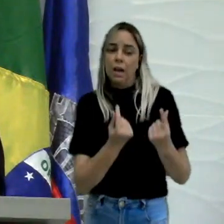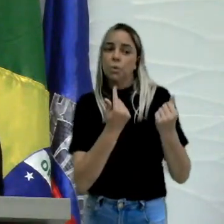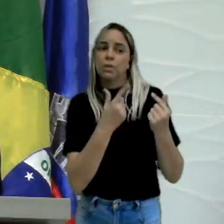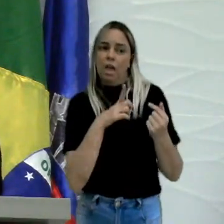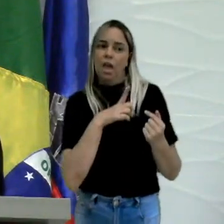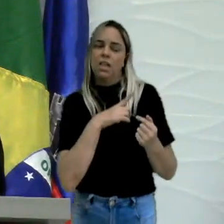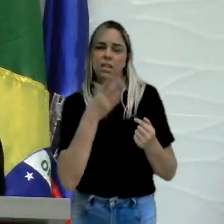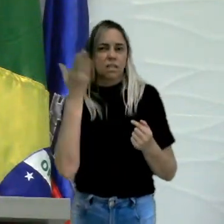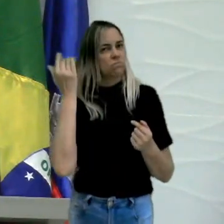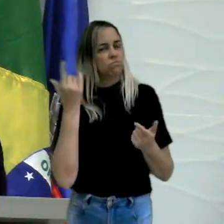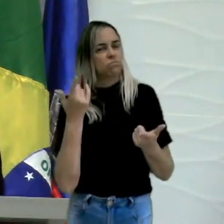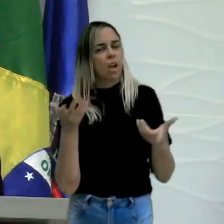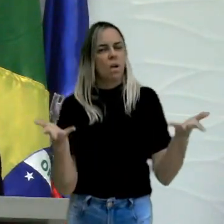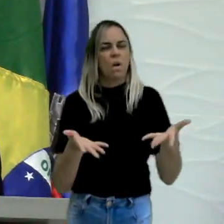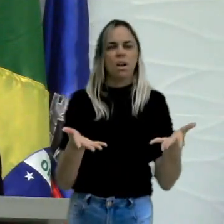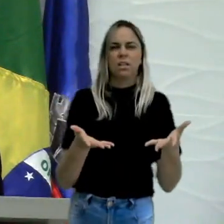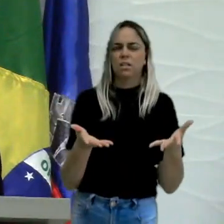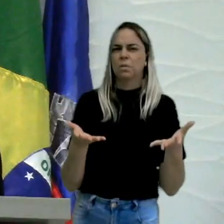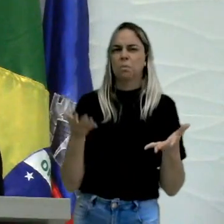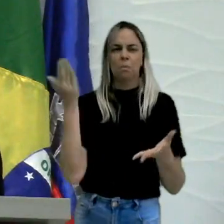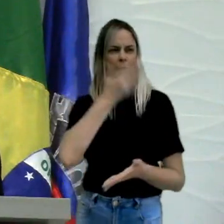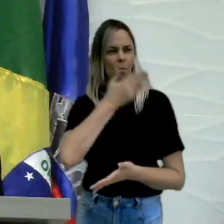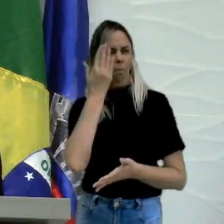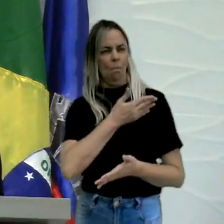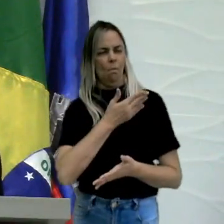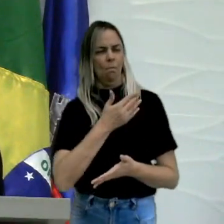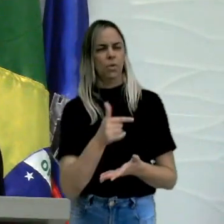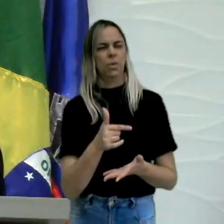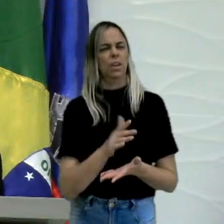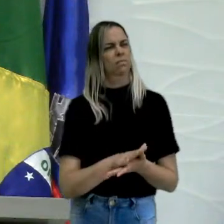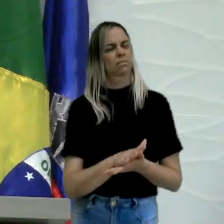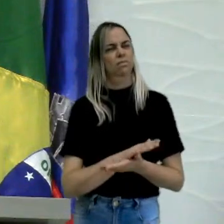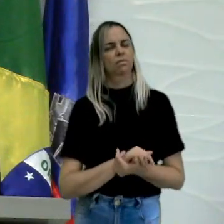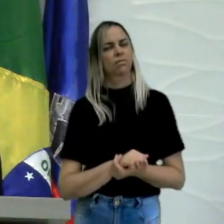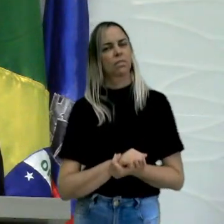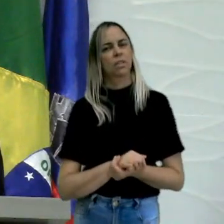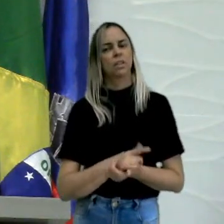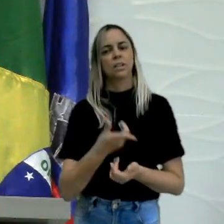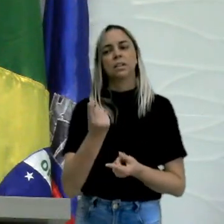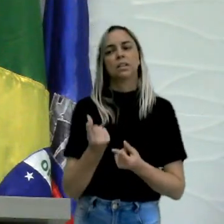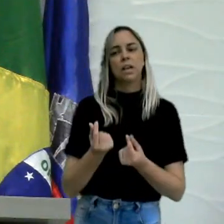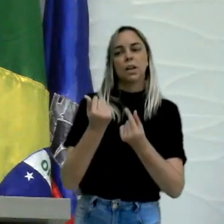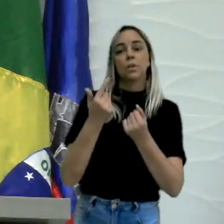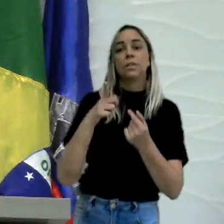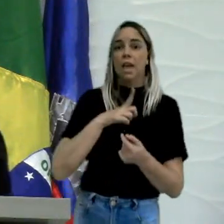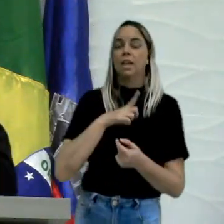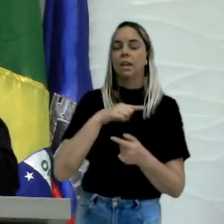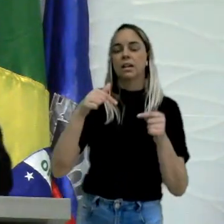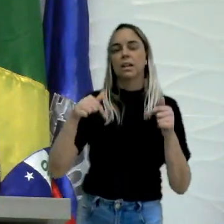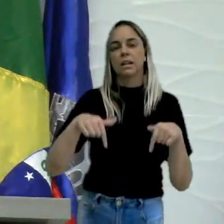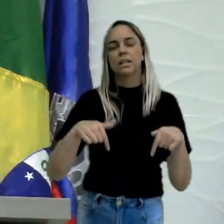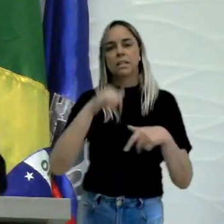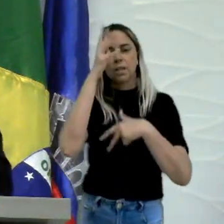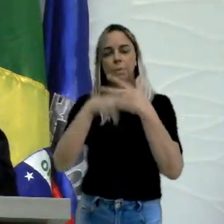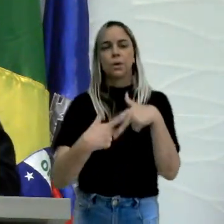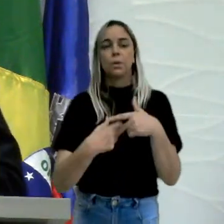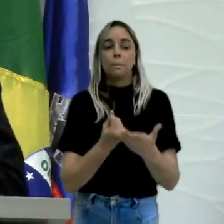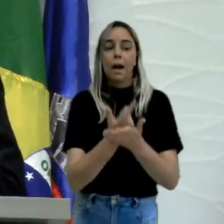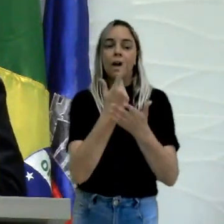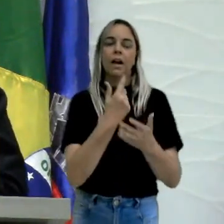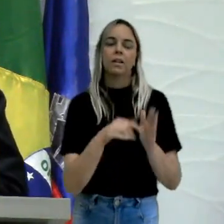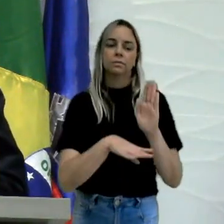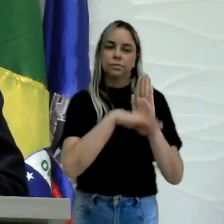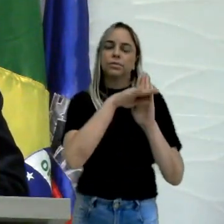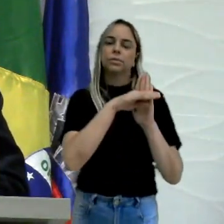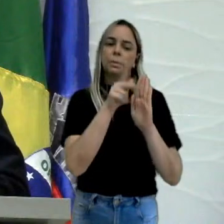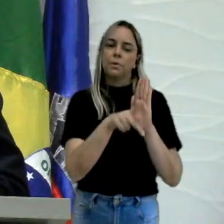e agora não existe mais. O dinheiro existia no município para pagar o retroativo deles. Como